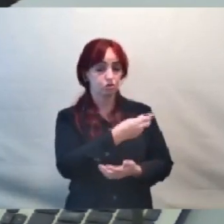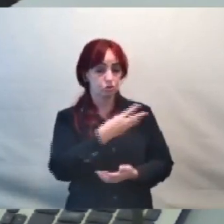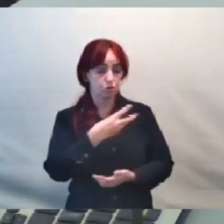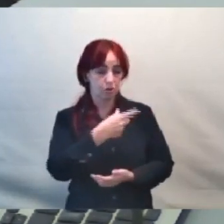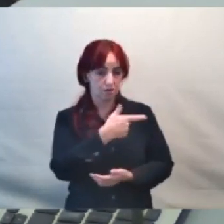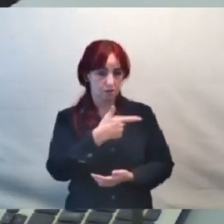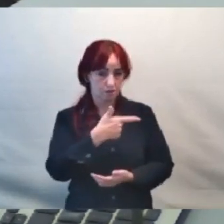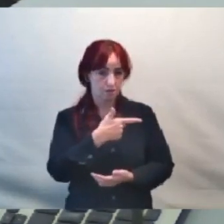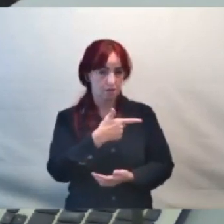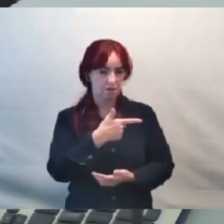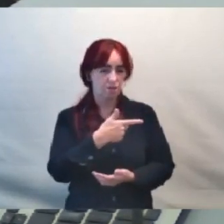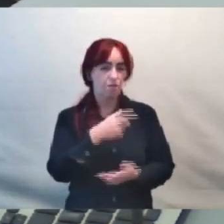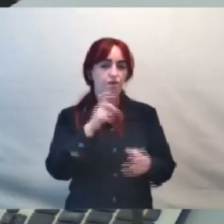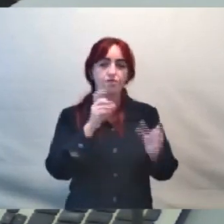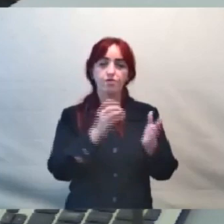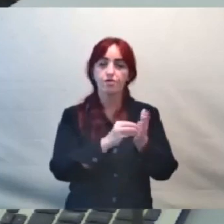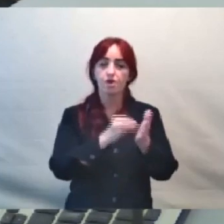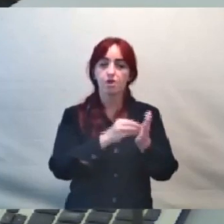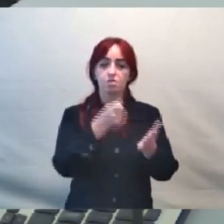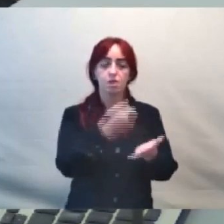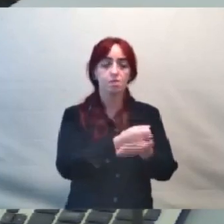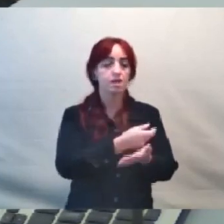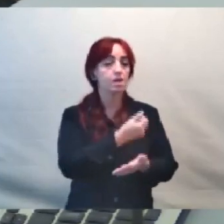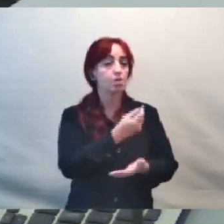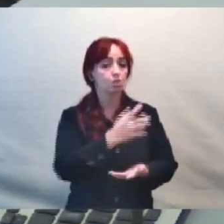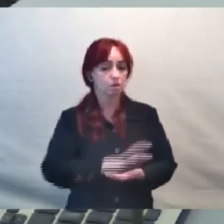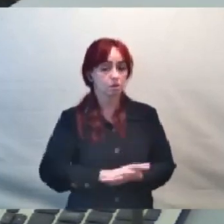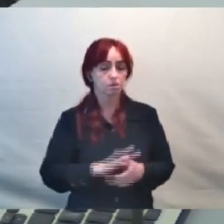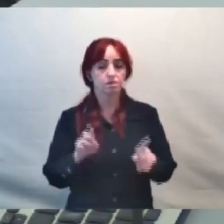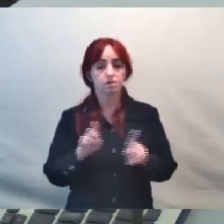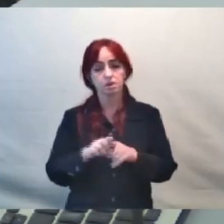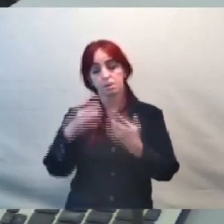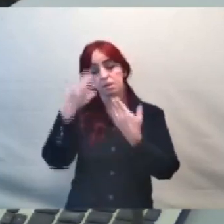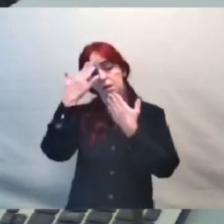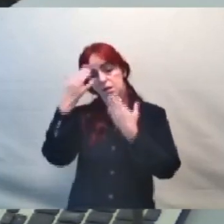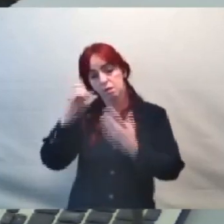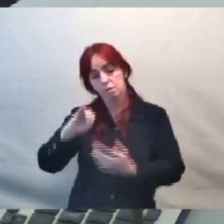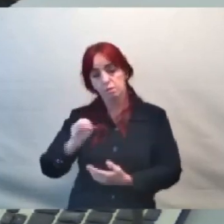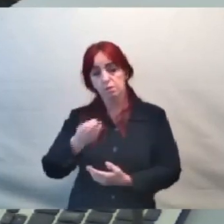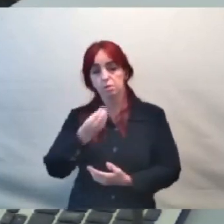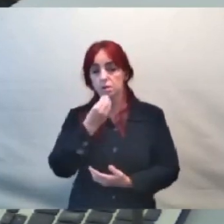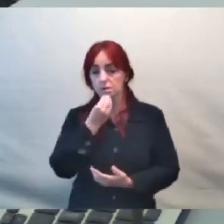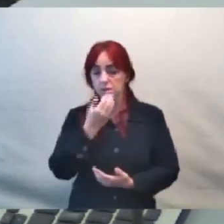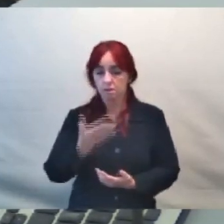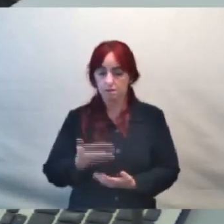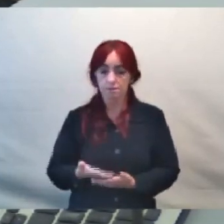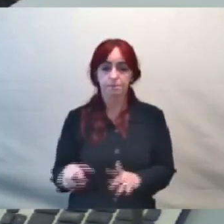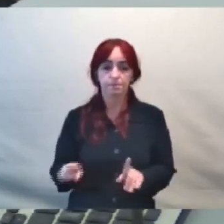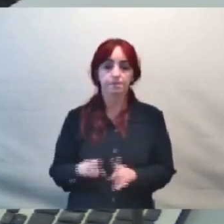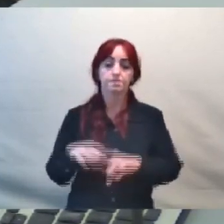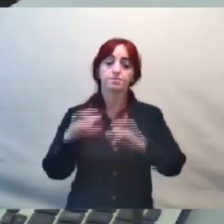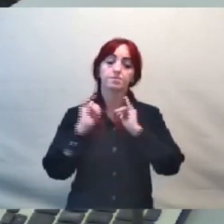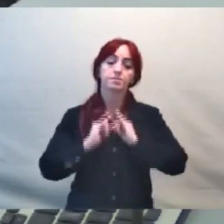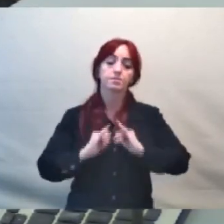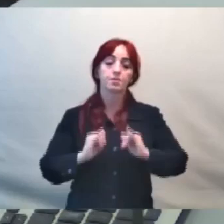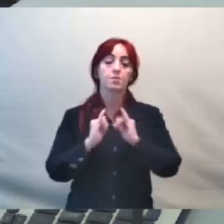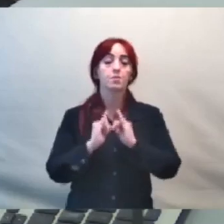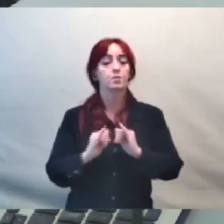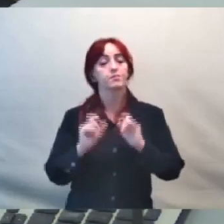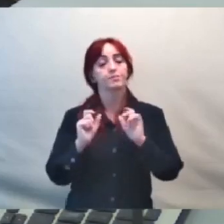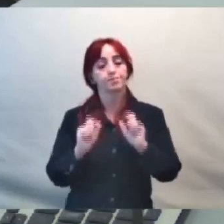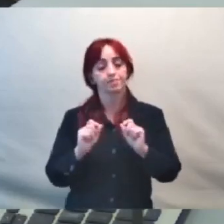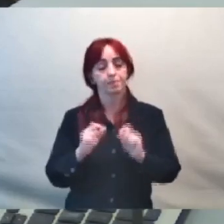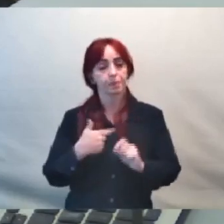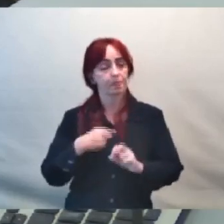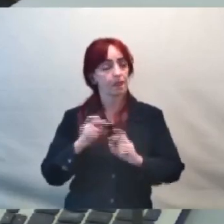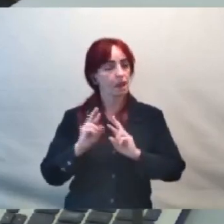aqui as minhas perguntas, já agradecendo pela oportunidade e dizendo que a minha esperança